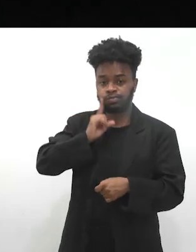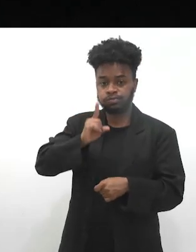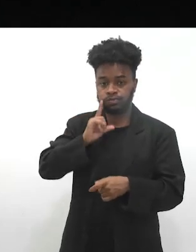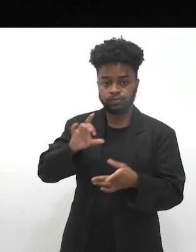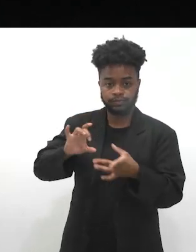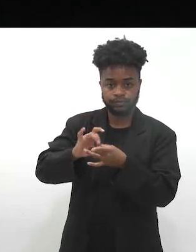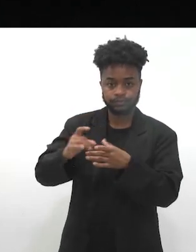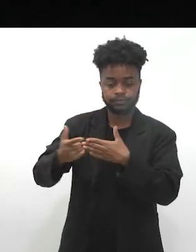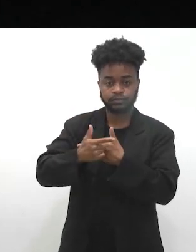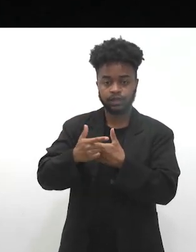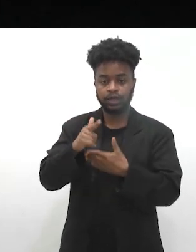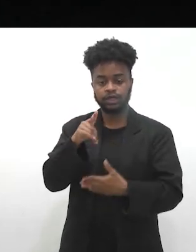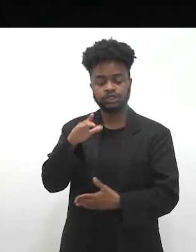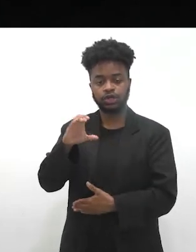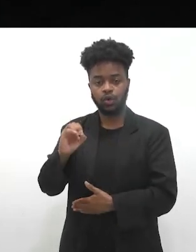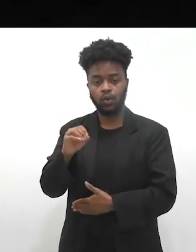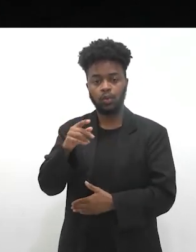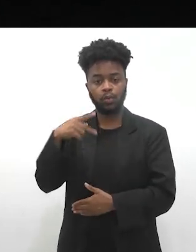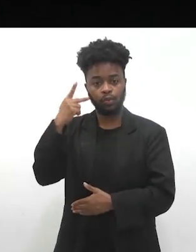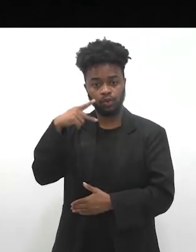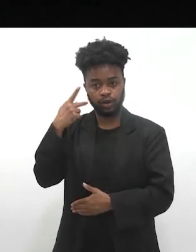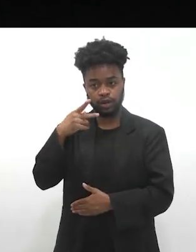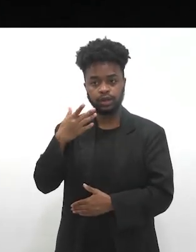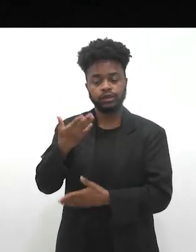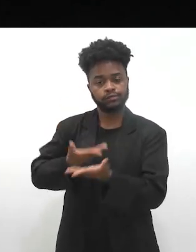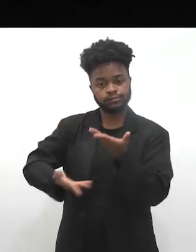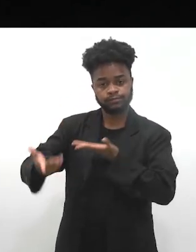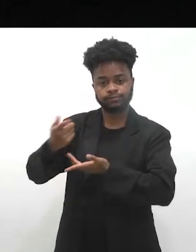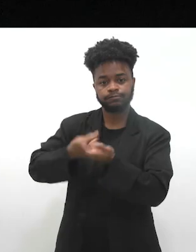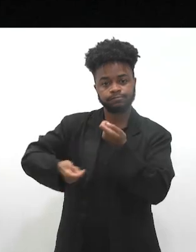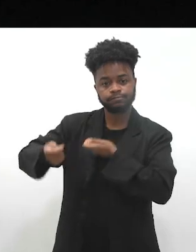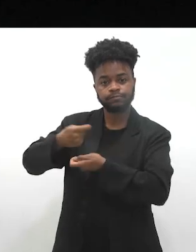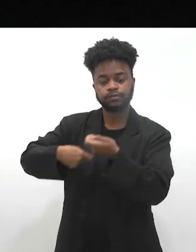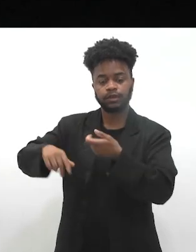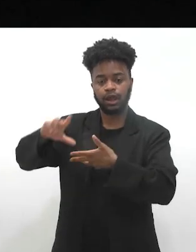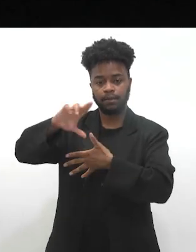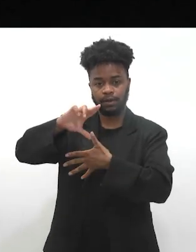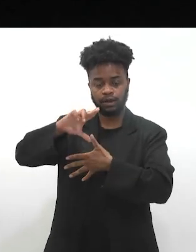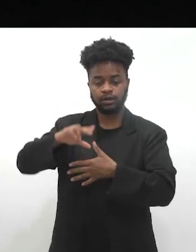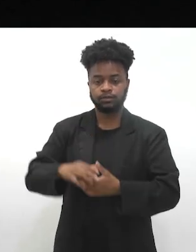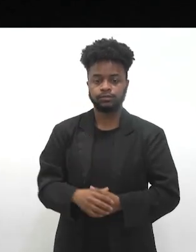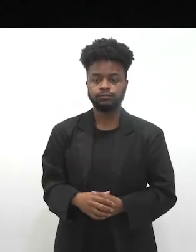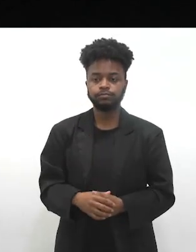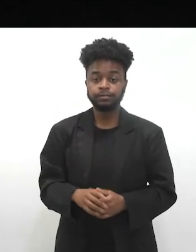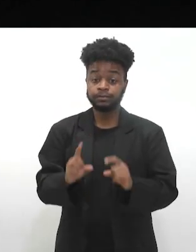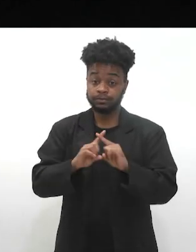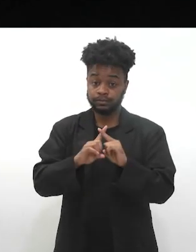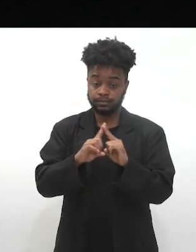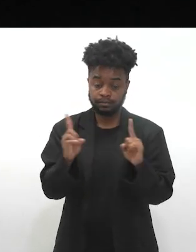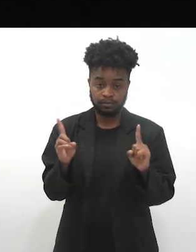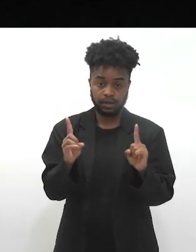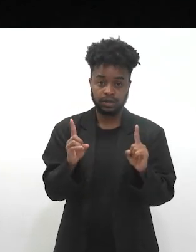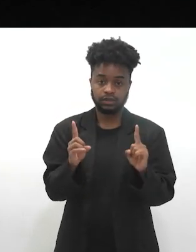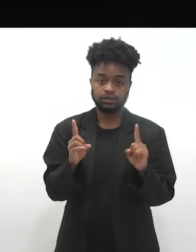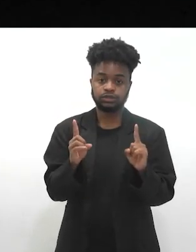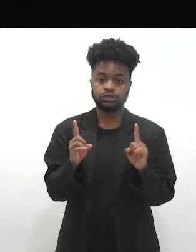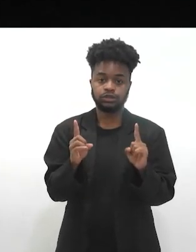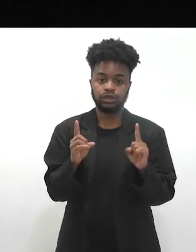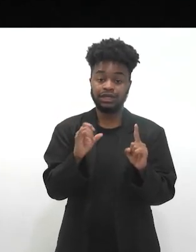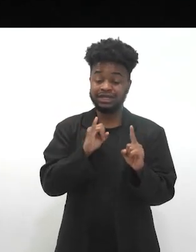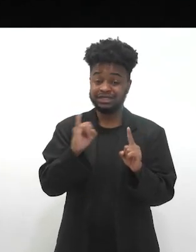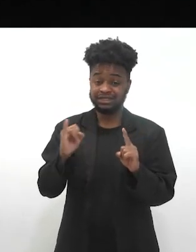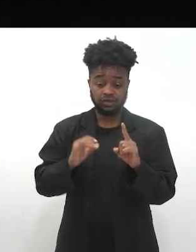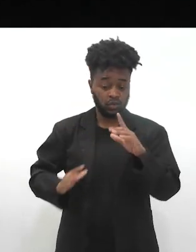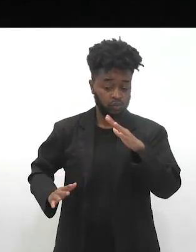desse papel geopolítico há muito tempo, comercial da América Latina. Porém,